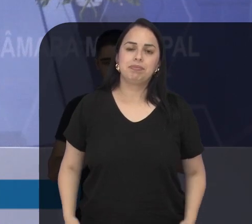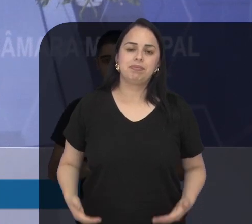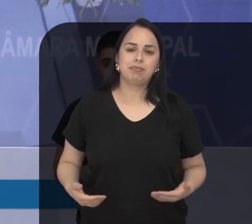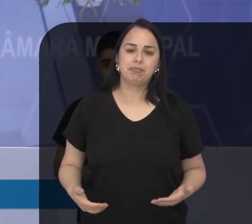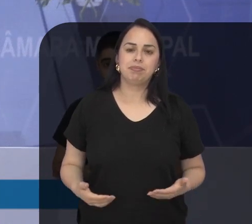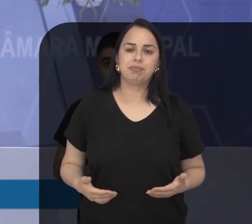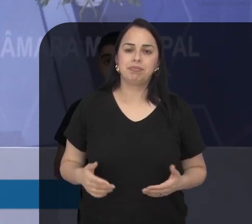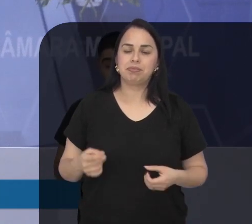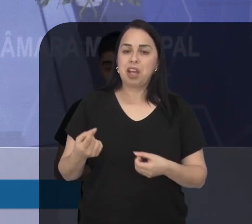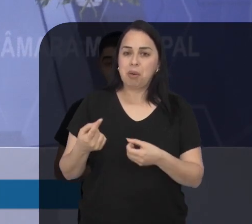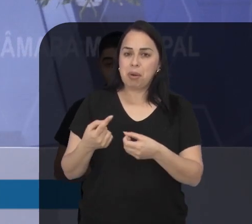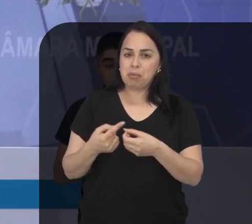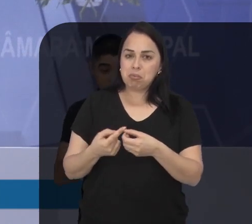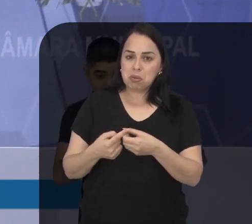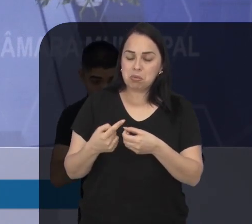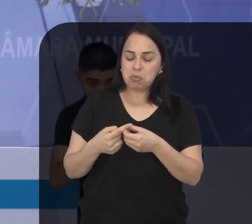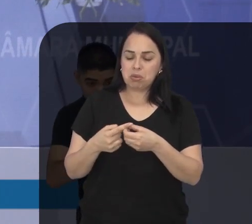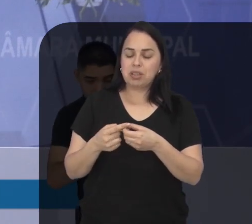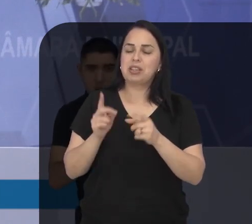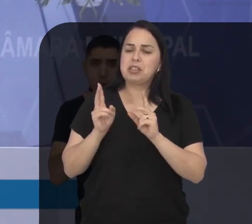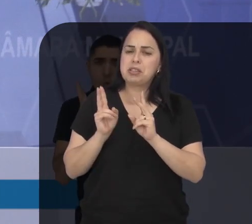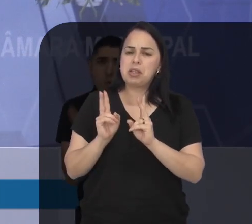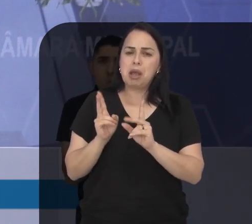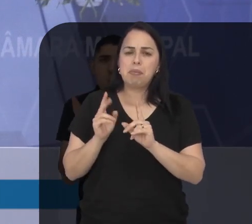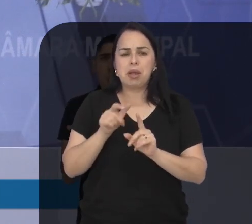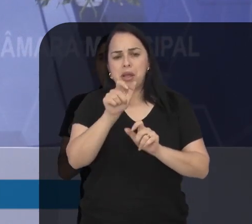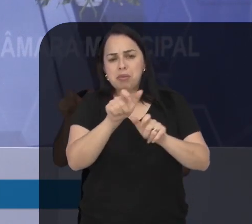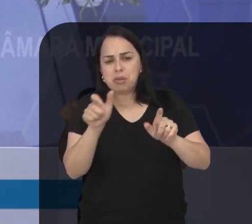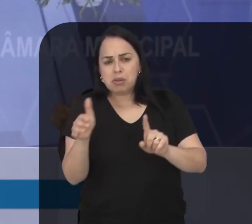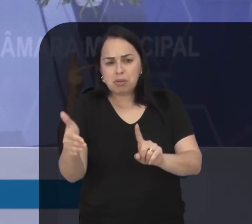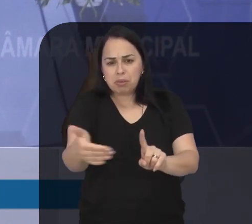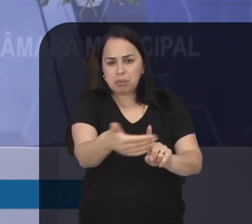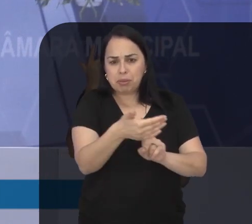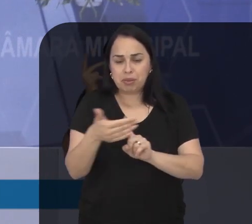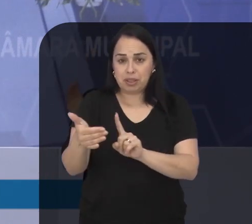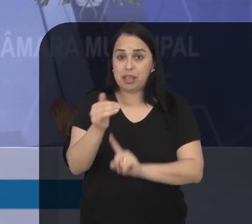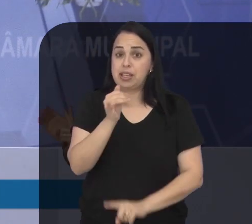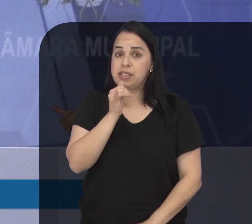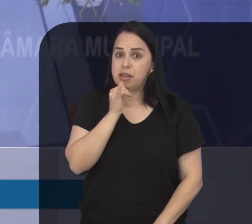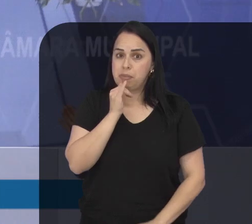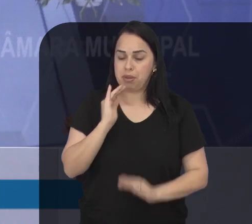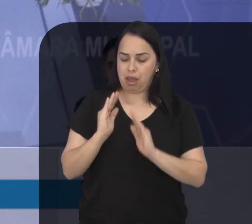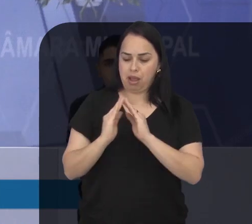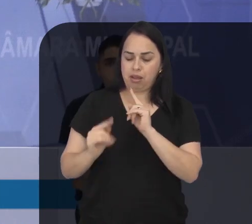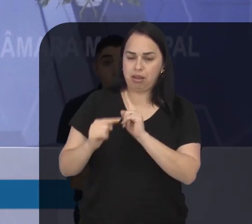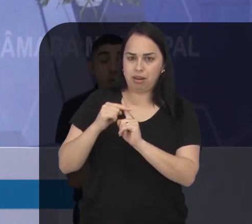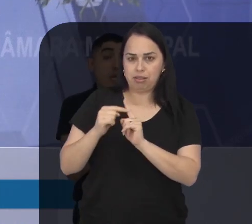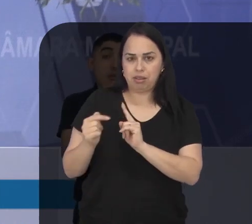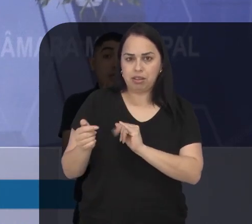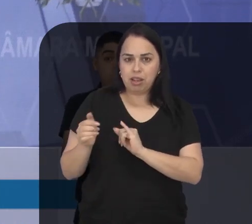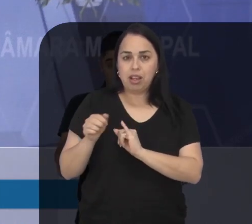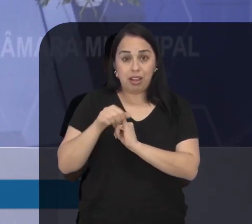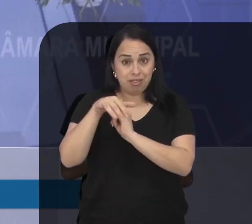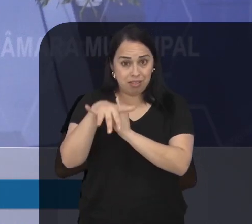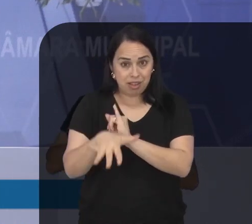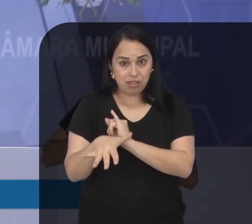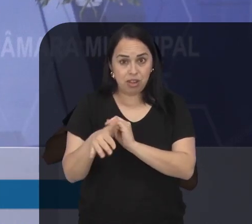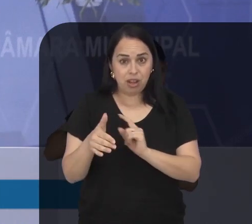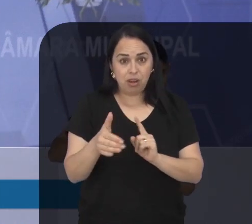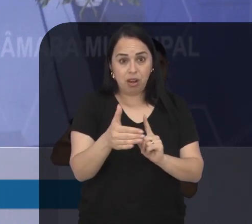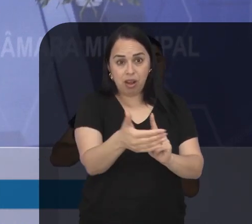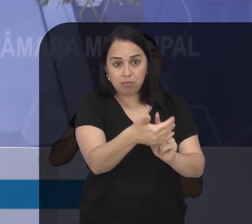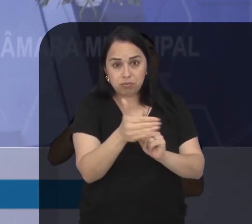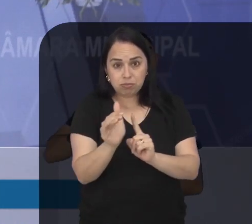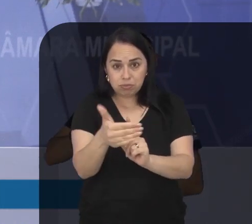Ela é uma cidade que continua acolhendo. Queria só citar, por exemplo, nossa igreja tem acolhido aqueles que